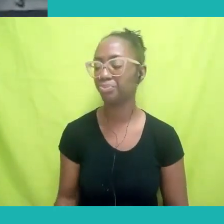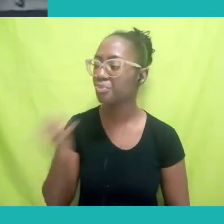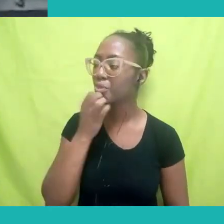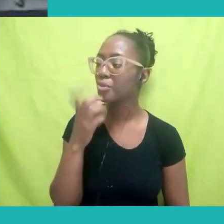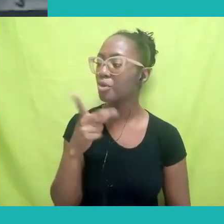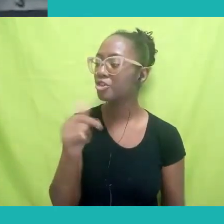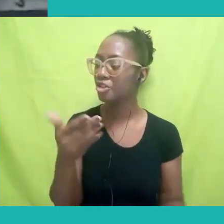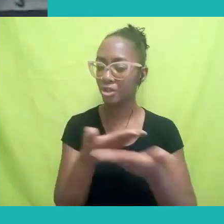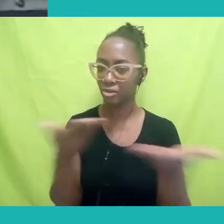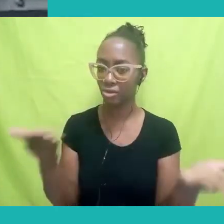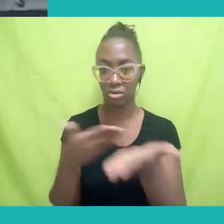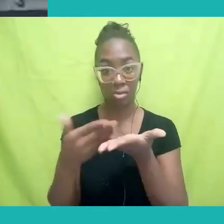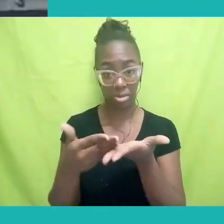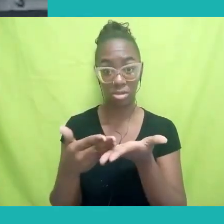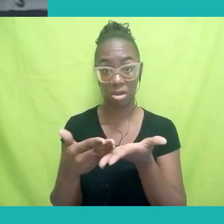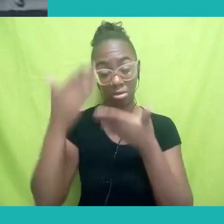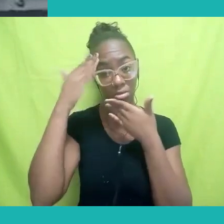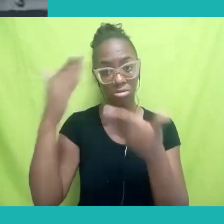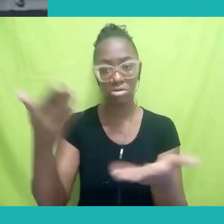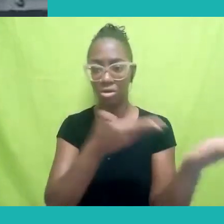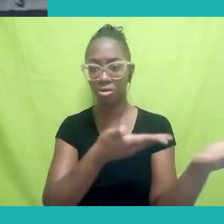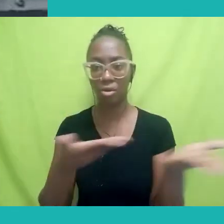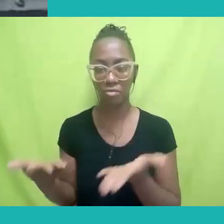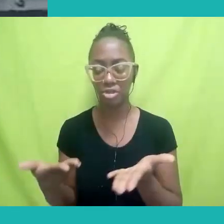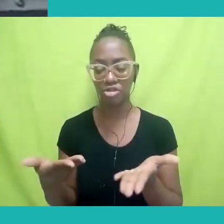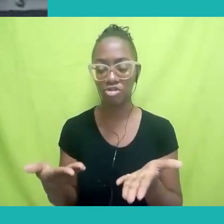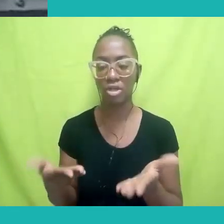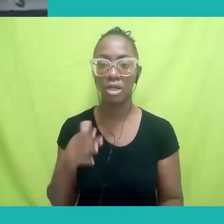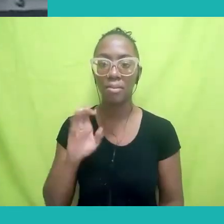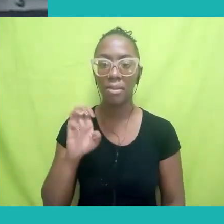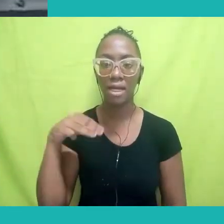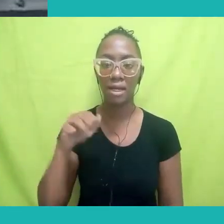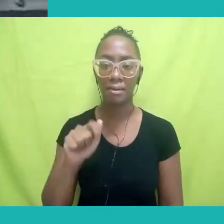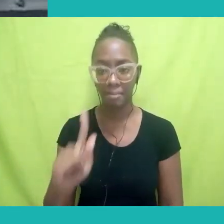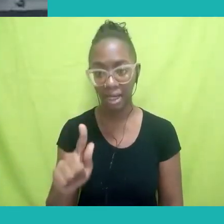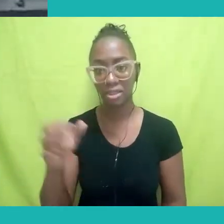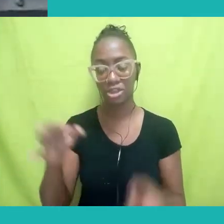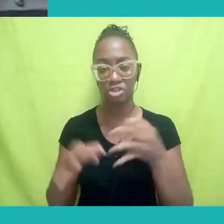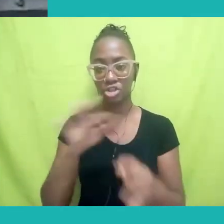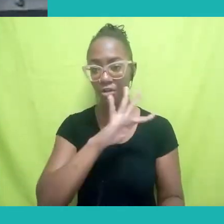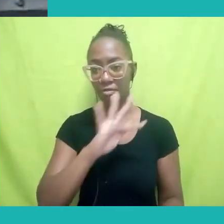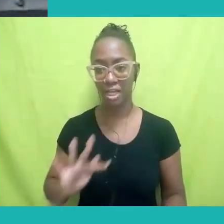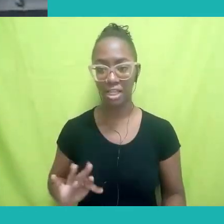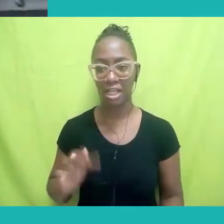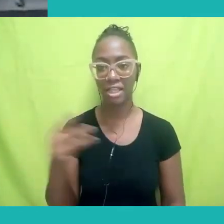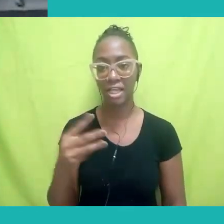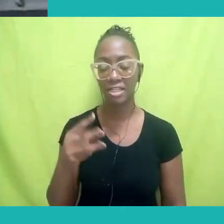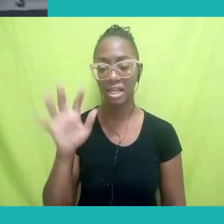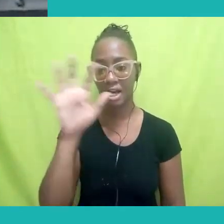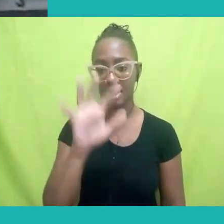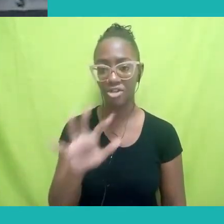de agradecer o convite feito pela Escola de Magistrados da Justiça Federal da Terceira Região e